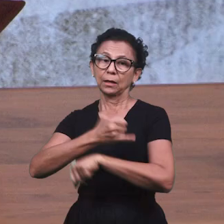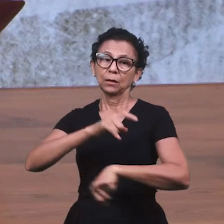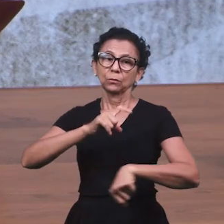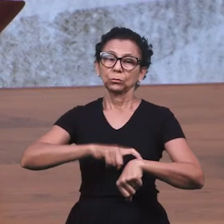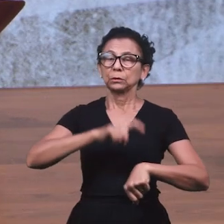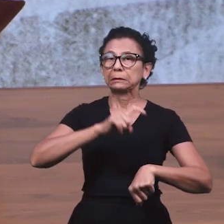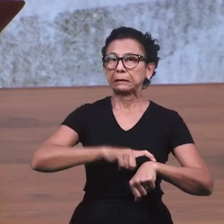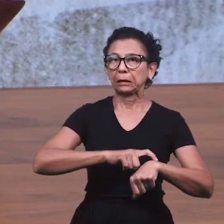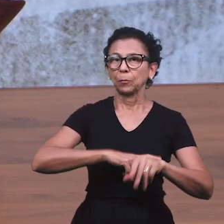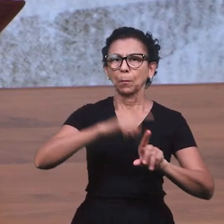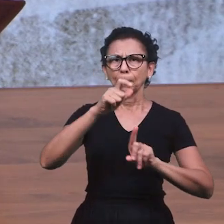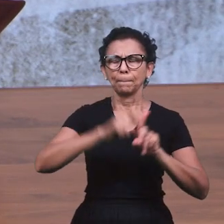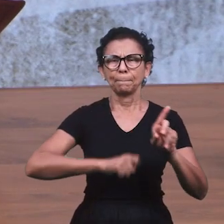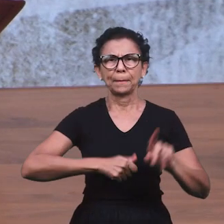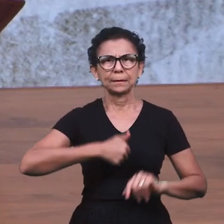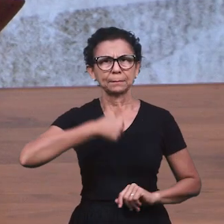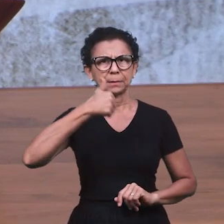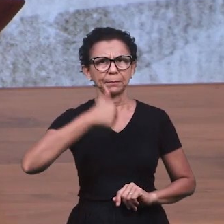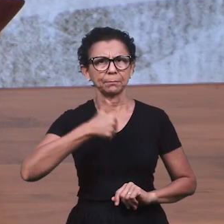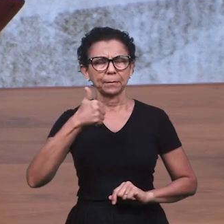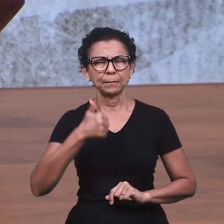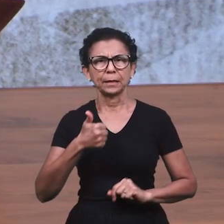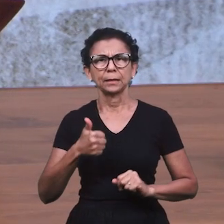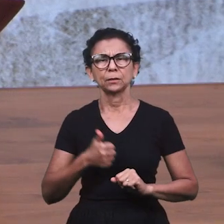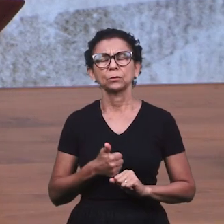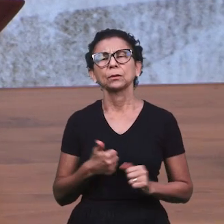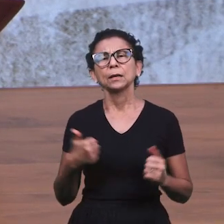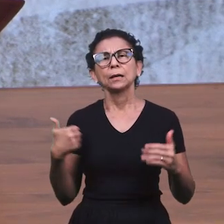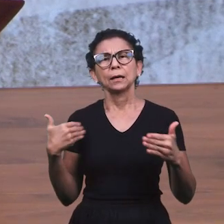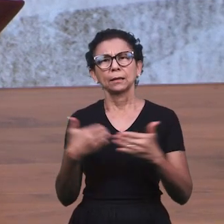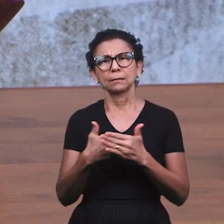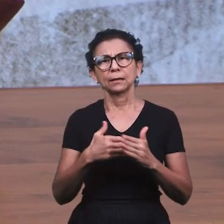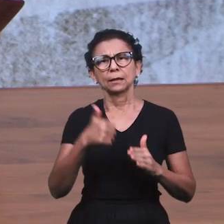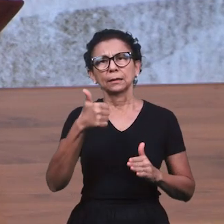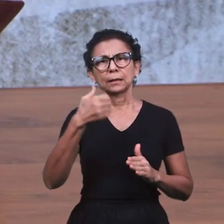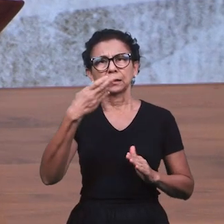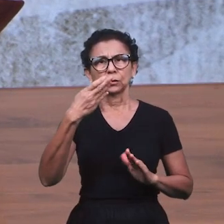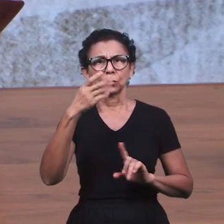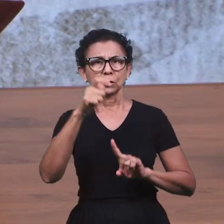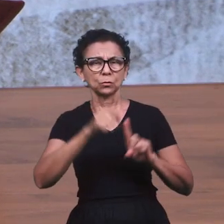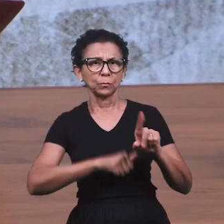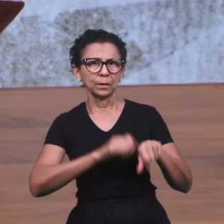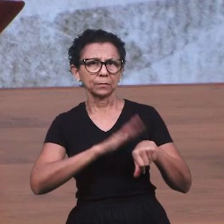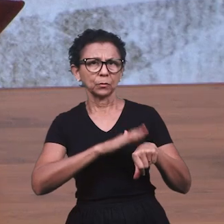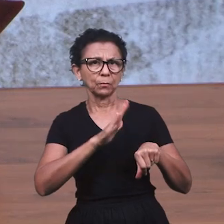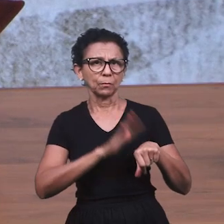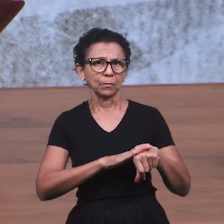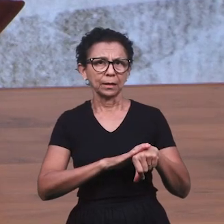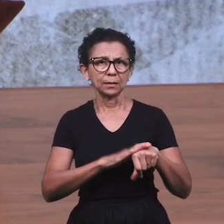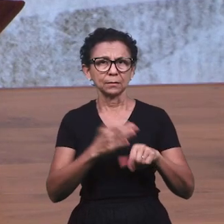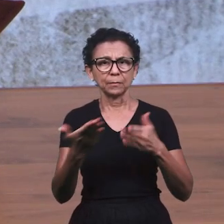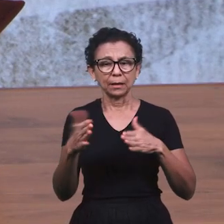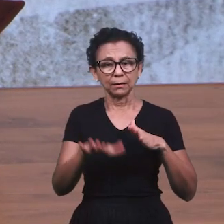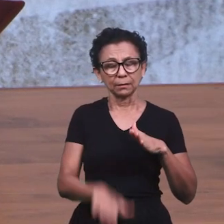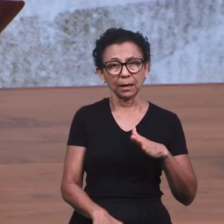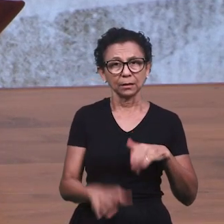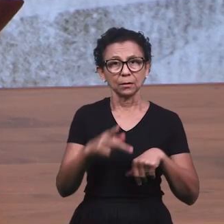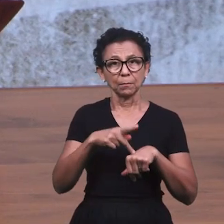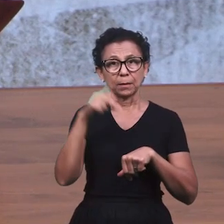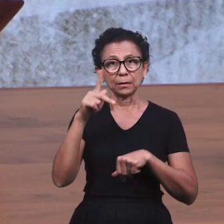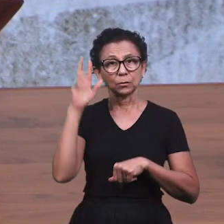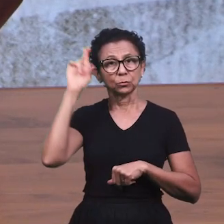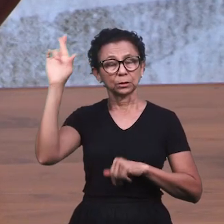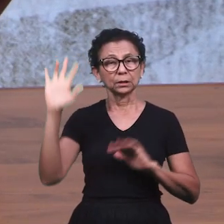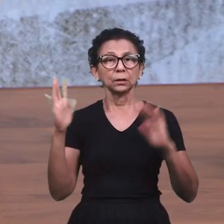No mês 1º ao 14 do mês, pela tarde, é a Páscoa do Senhor. E